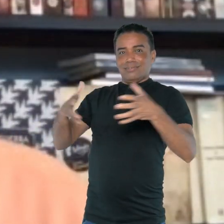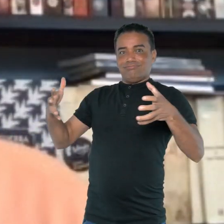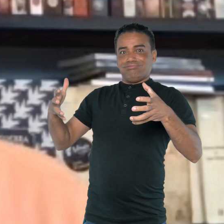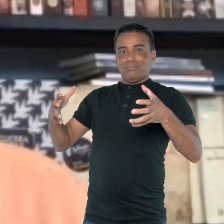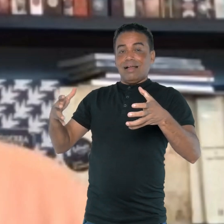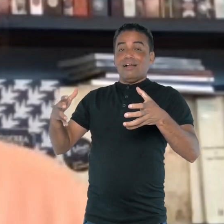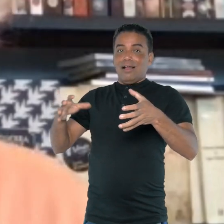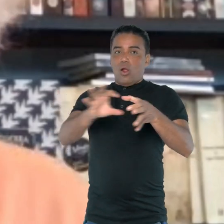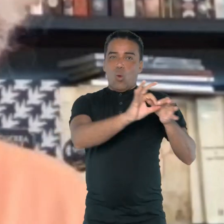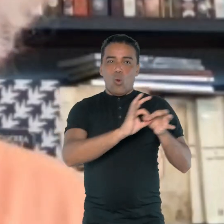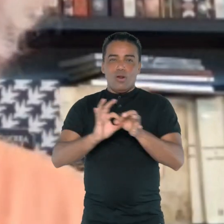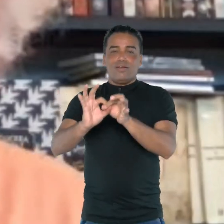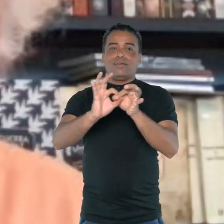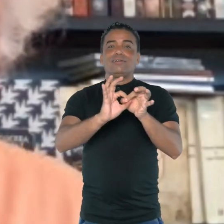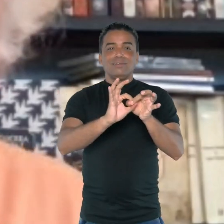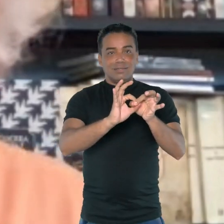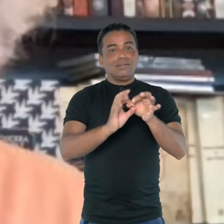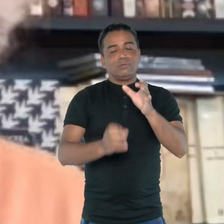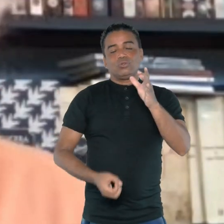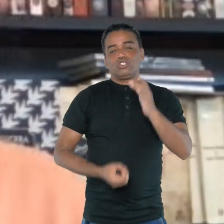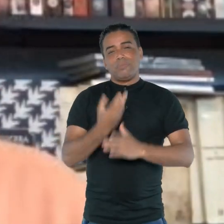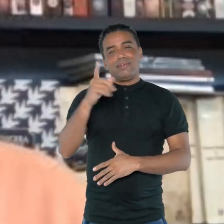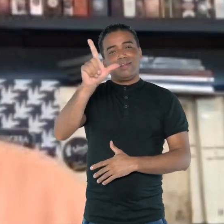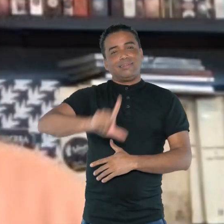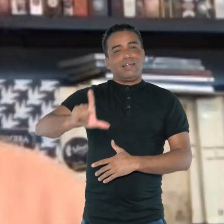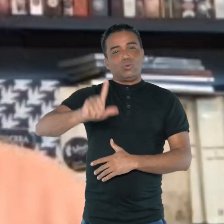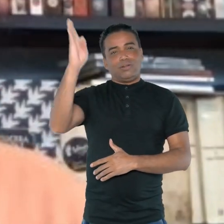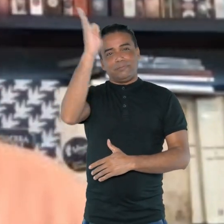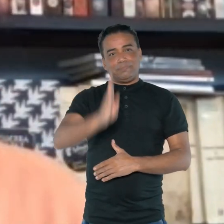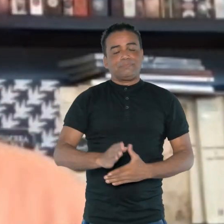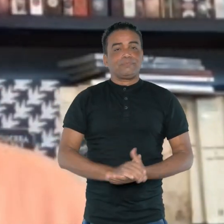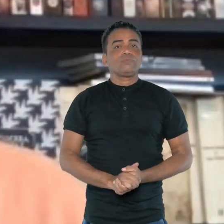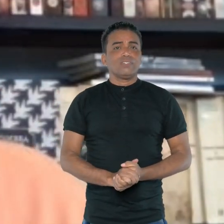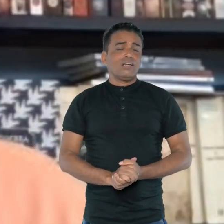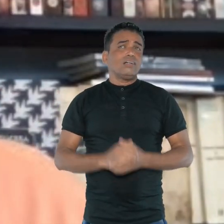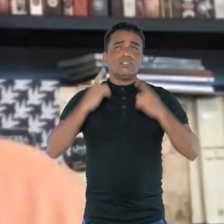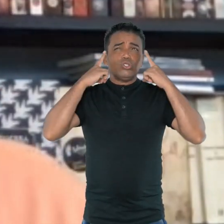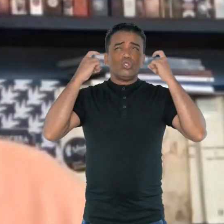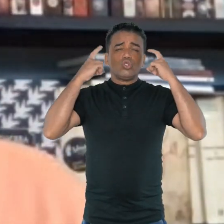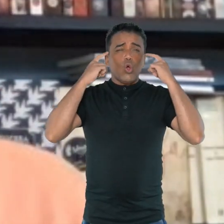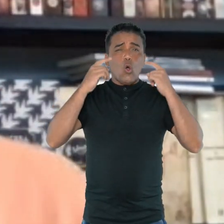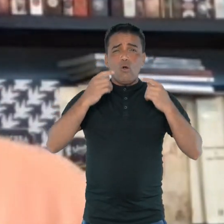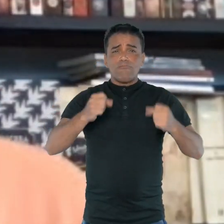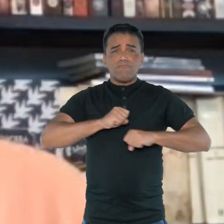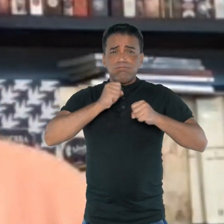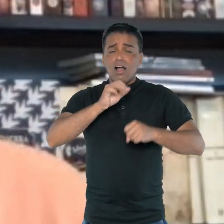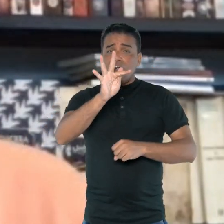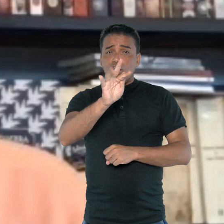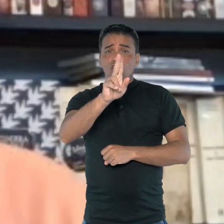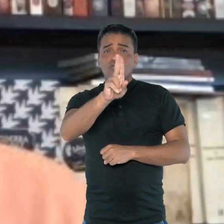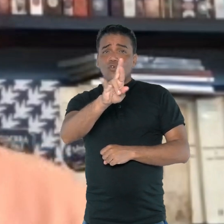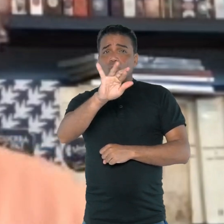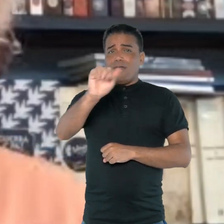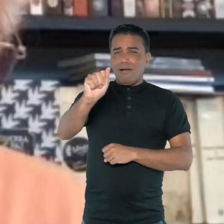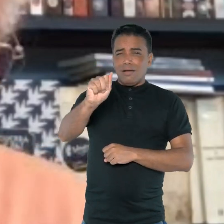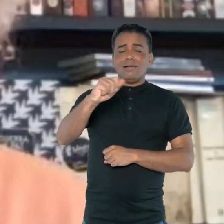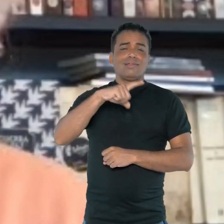Da literatura brasileira surgir. Bom, e Som e Fúria tem uma